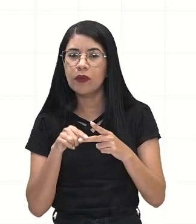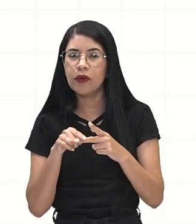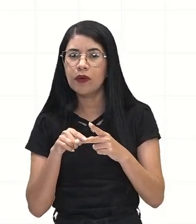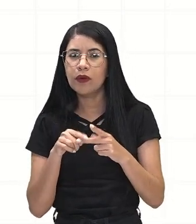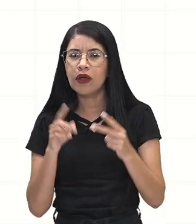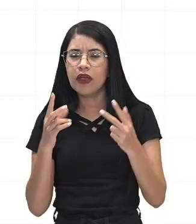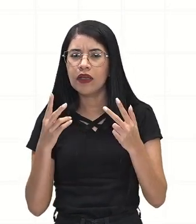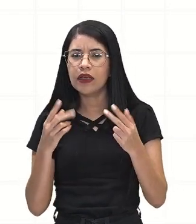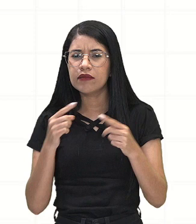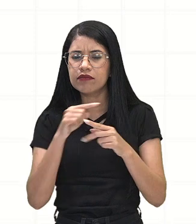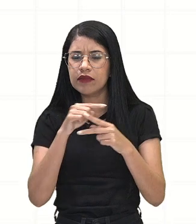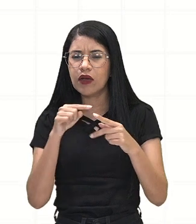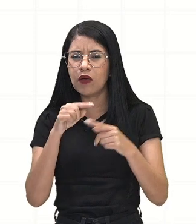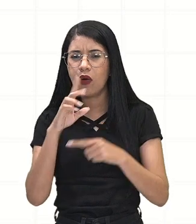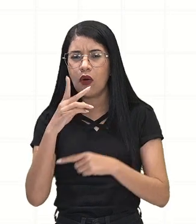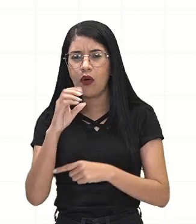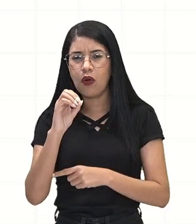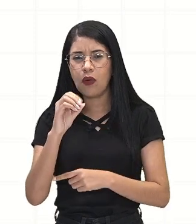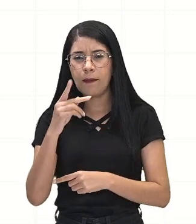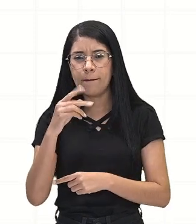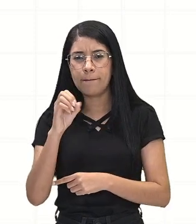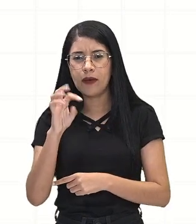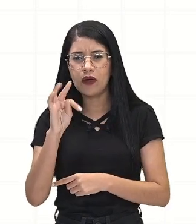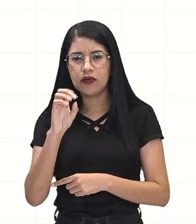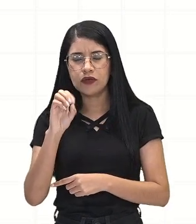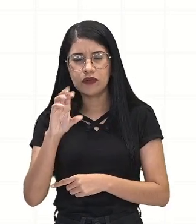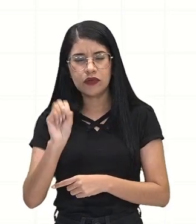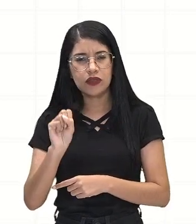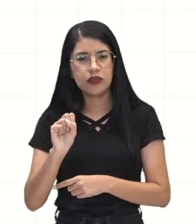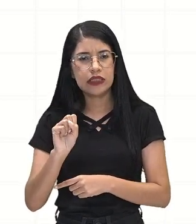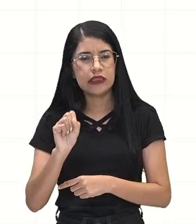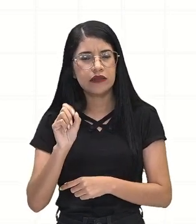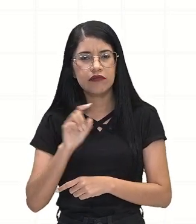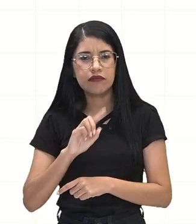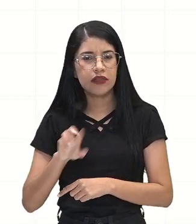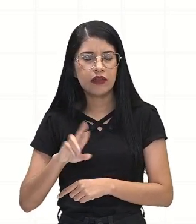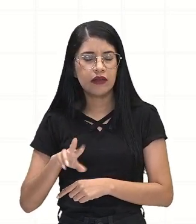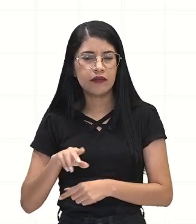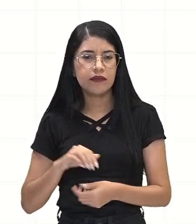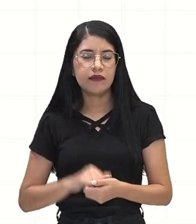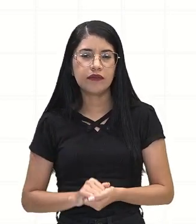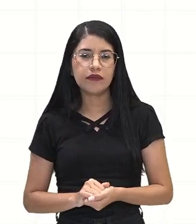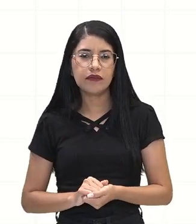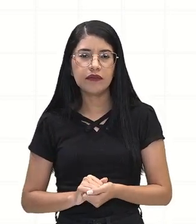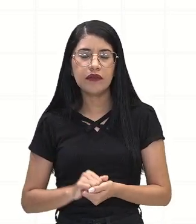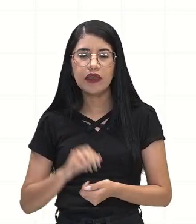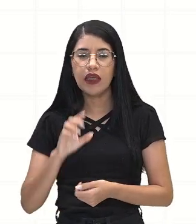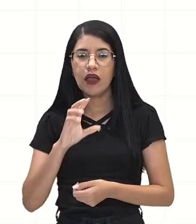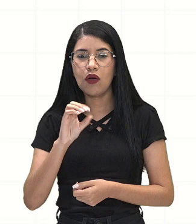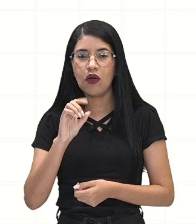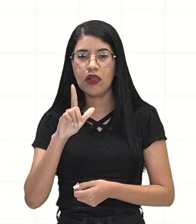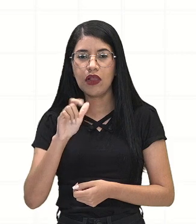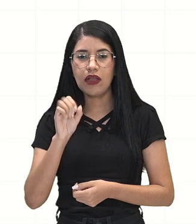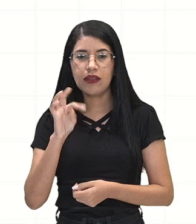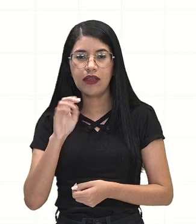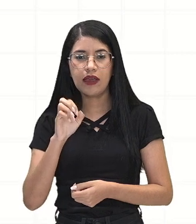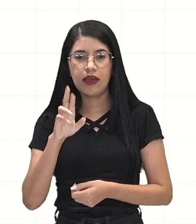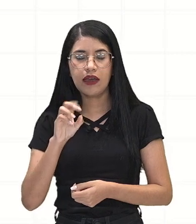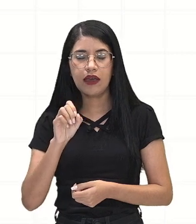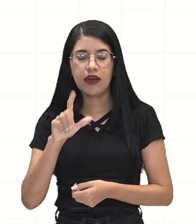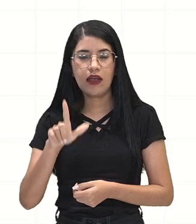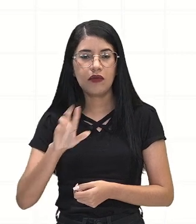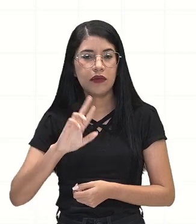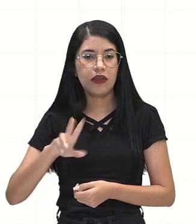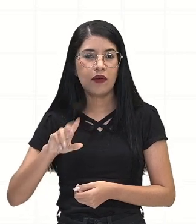do mesmo lado? Sim ou não? Não, então eles não são colaterais. Então, se eles não são